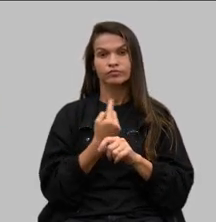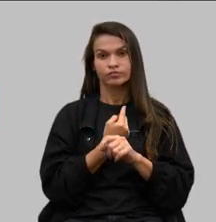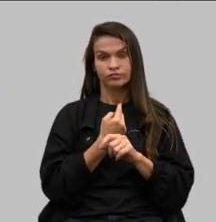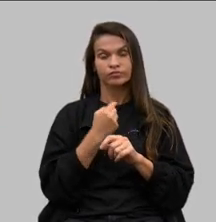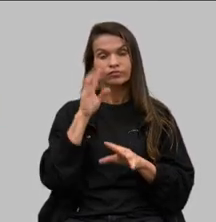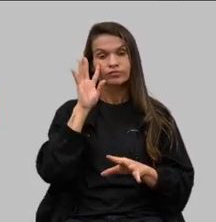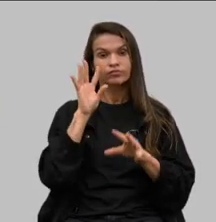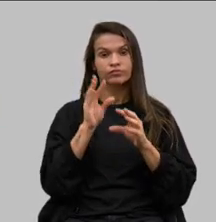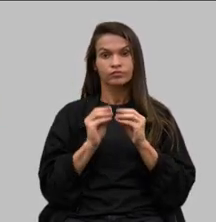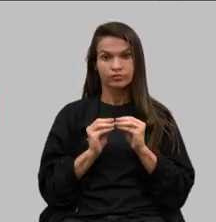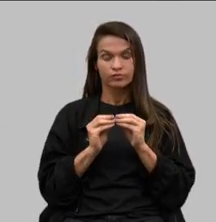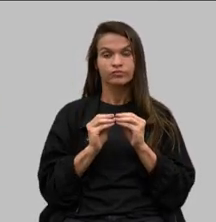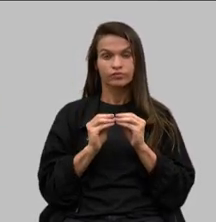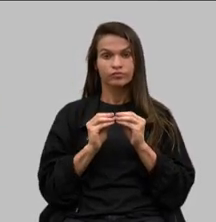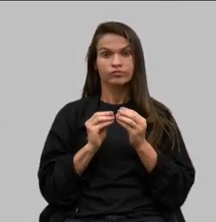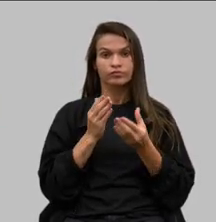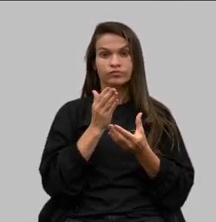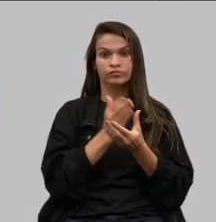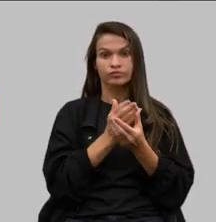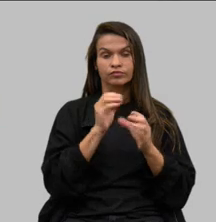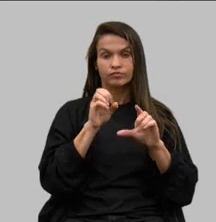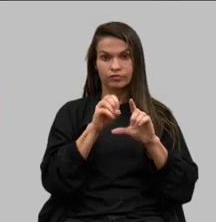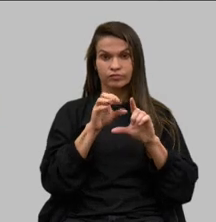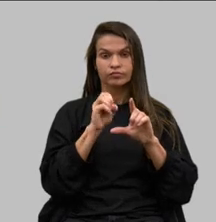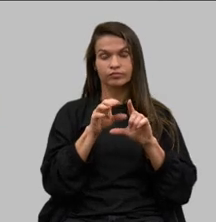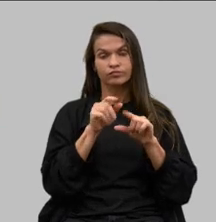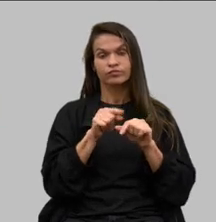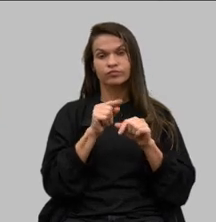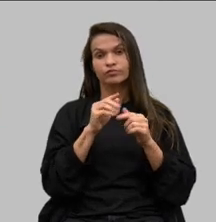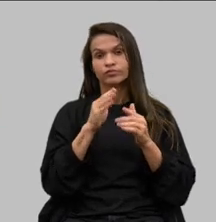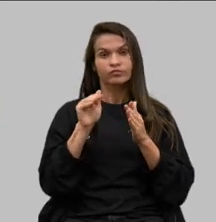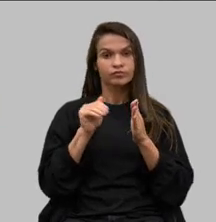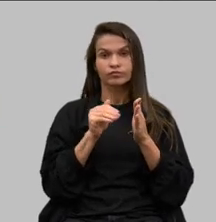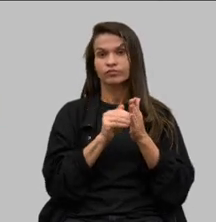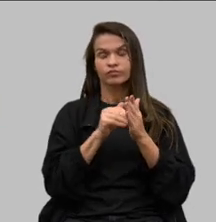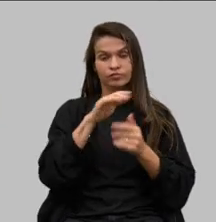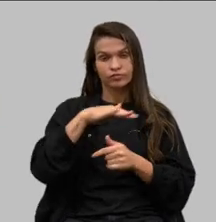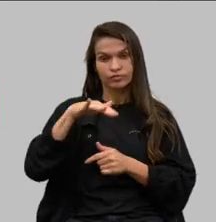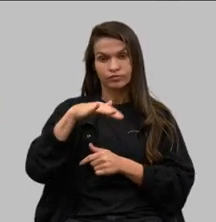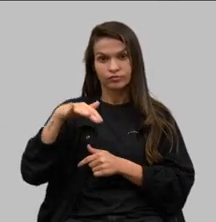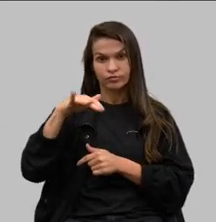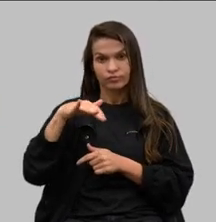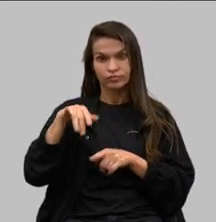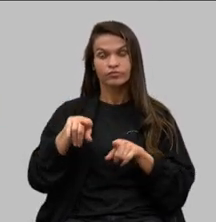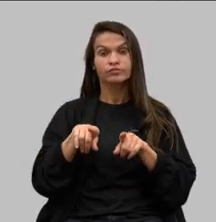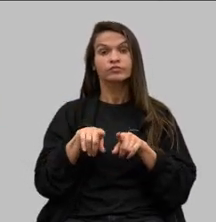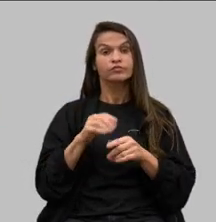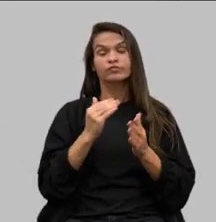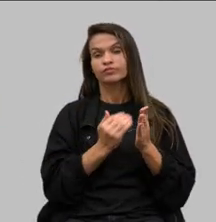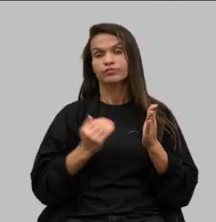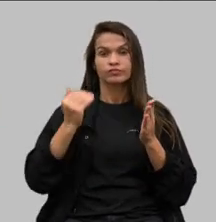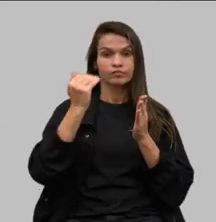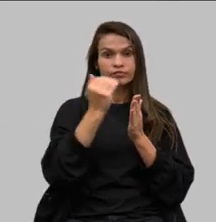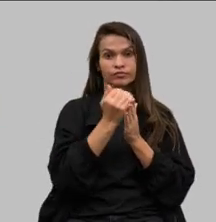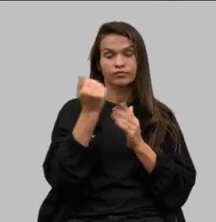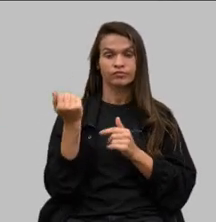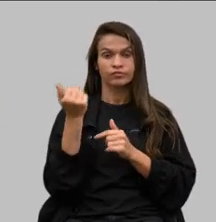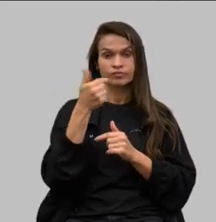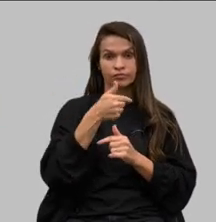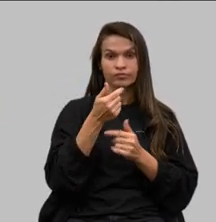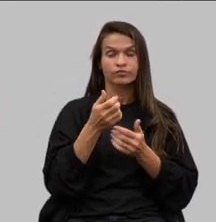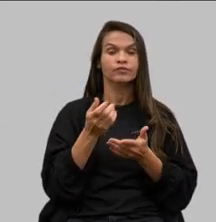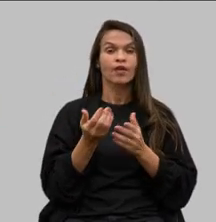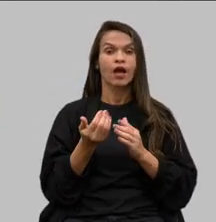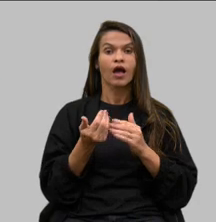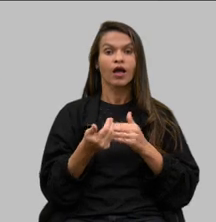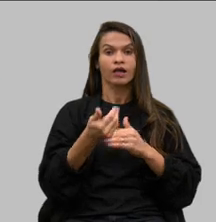conclusão de processo de licenciamento em praticamente todas as nossas regionais maior do que as entradas